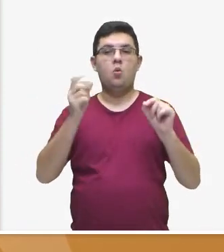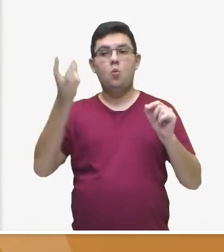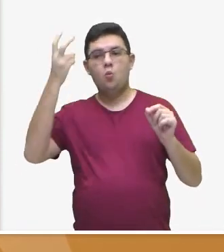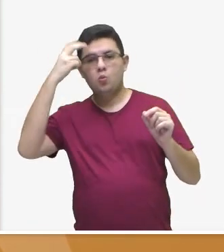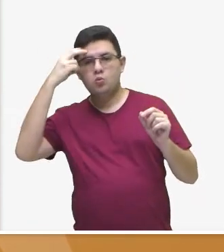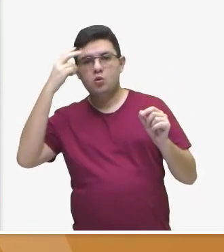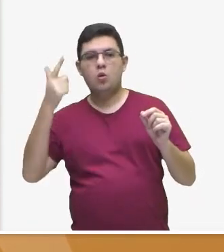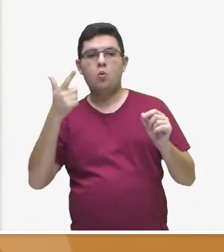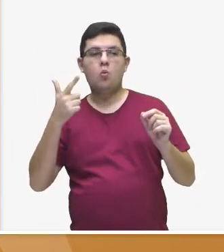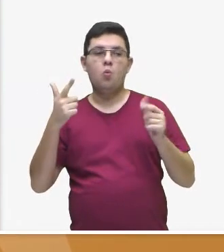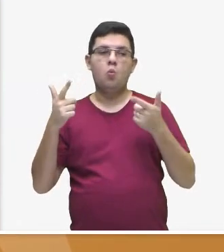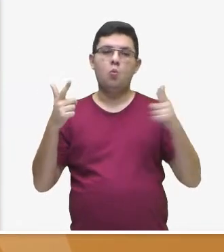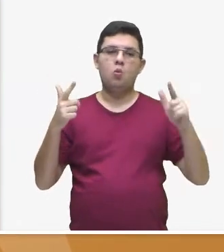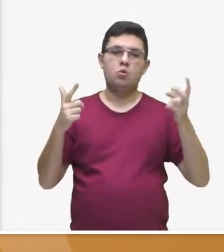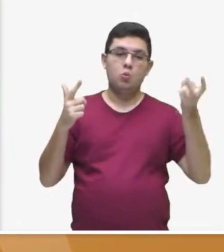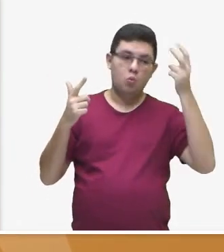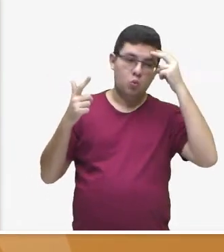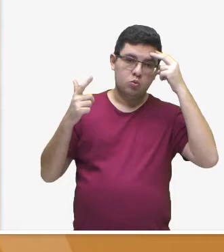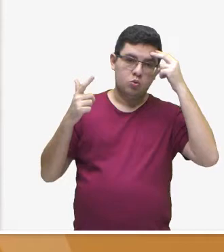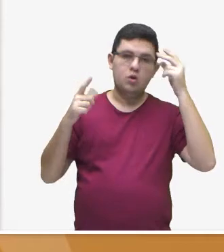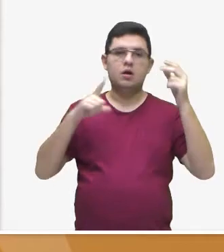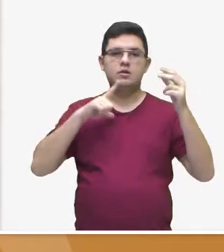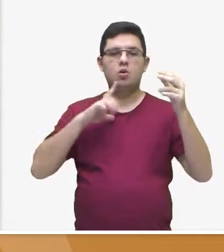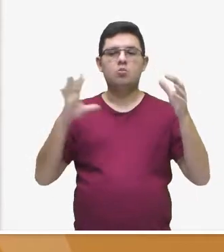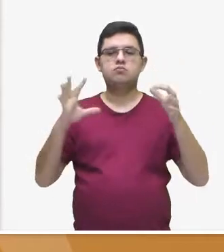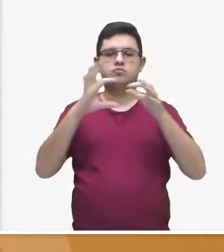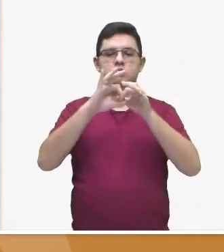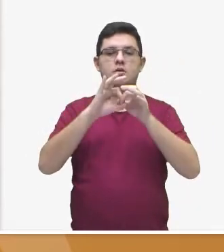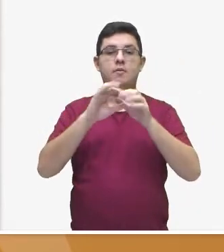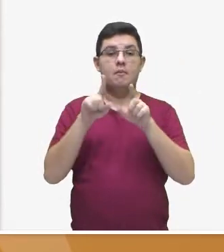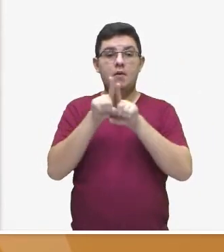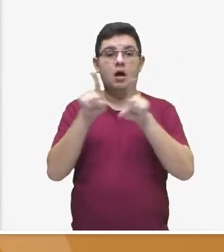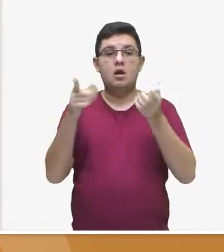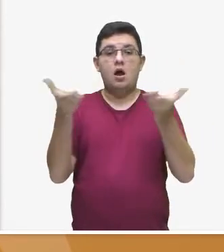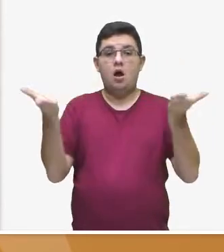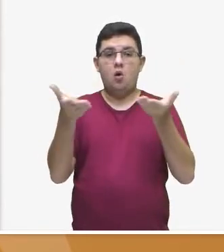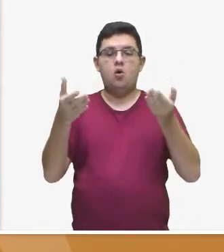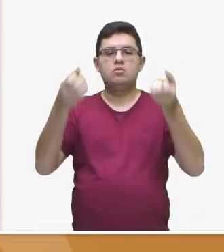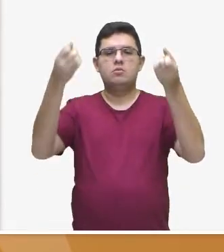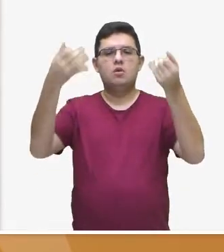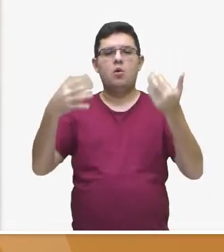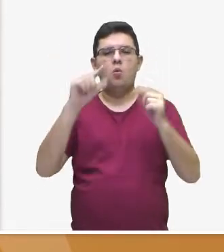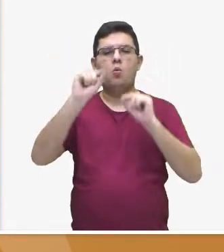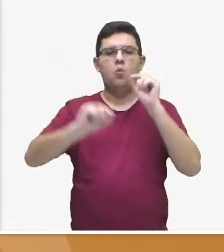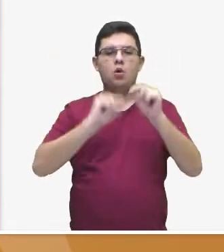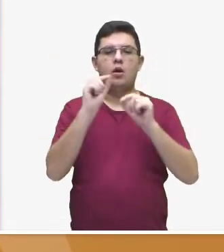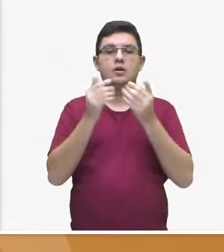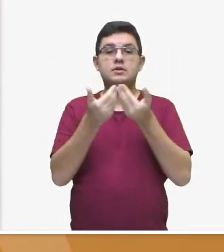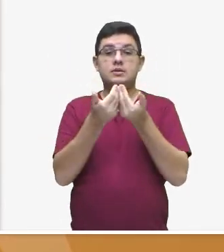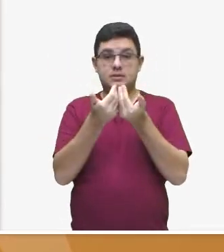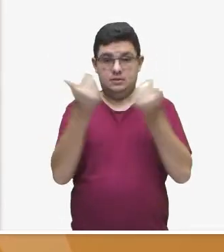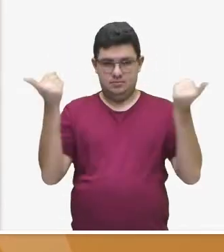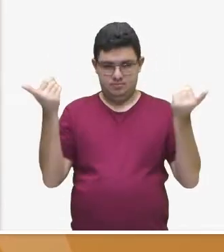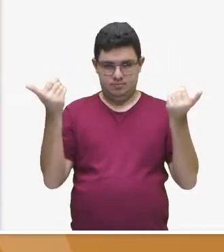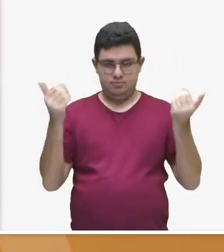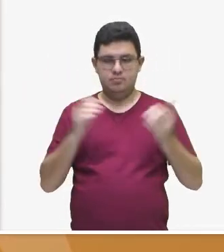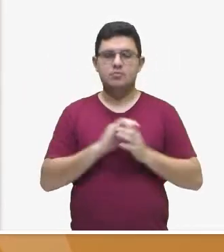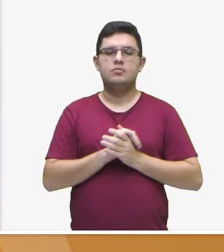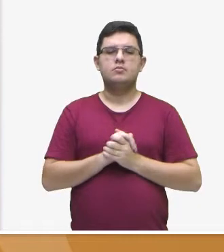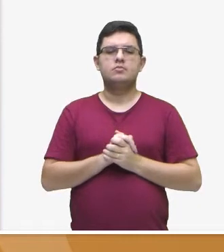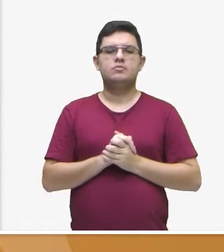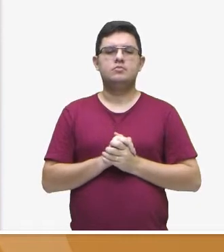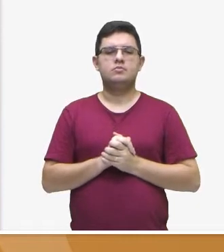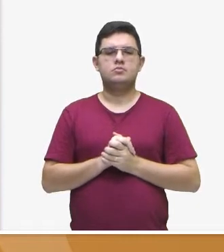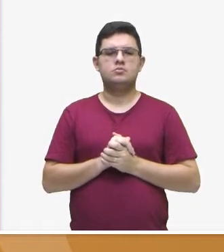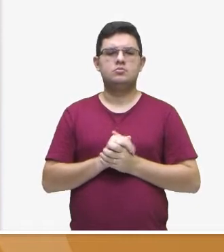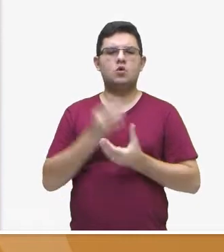nós vamos falar do desencontro, certo? Vamos lá então, falar dos desencontros? O desencontro